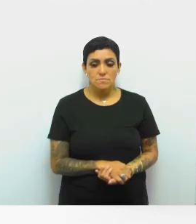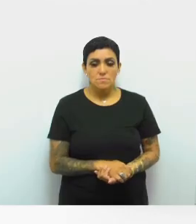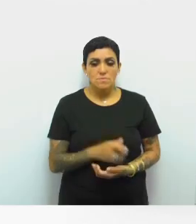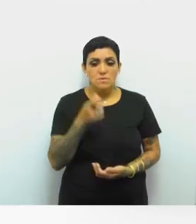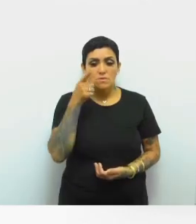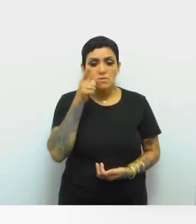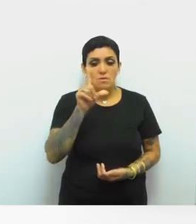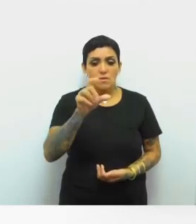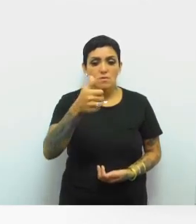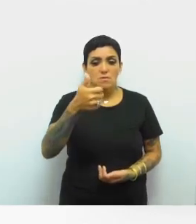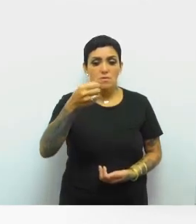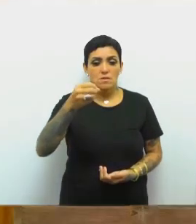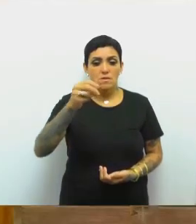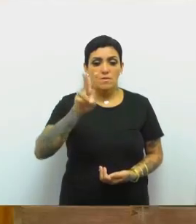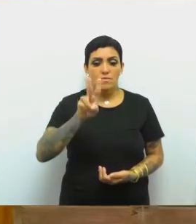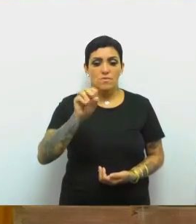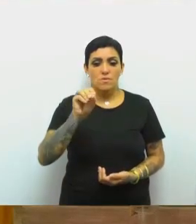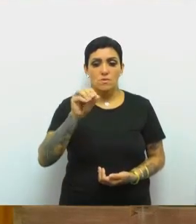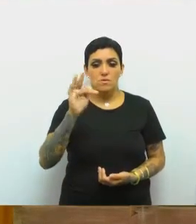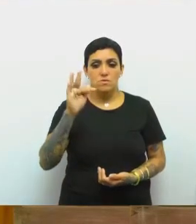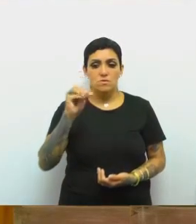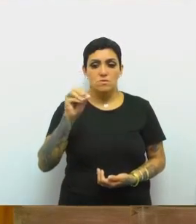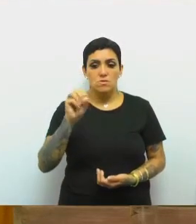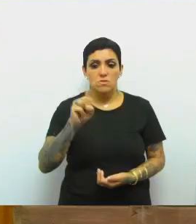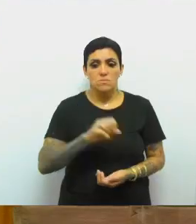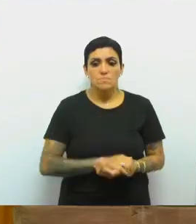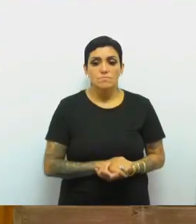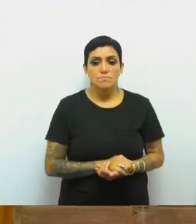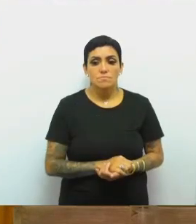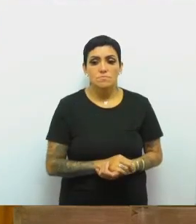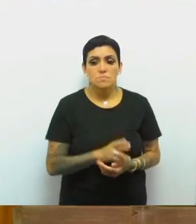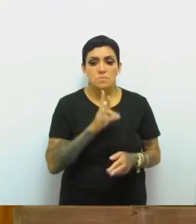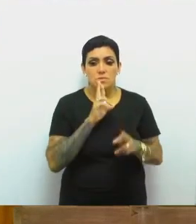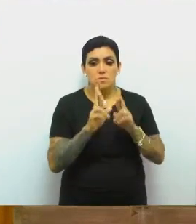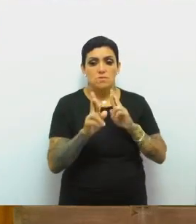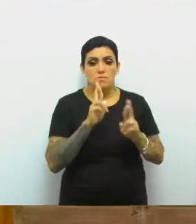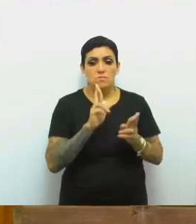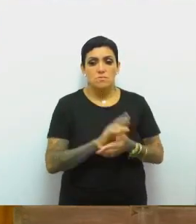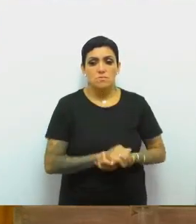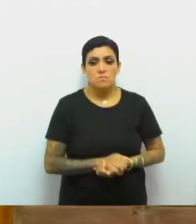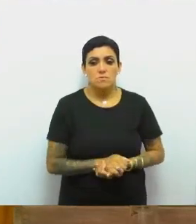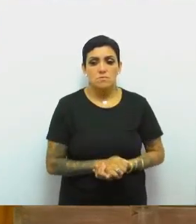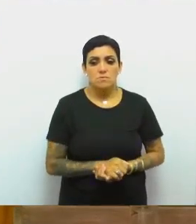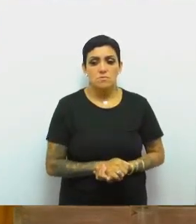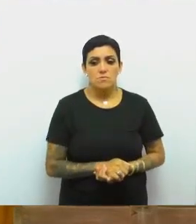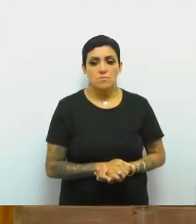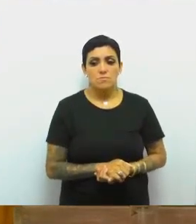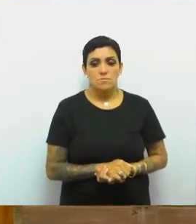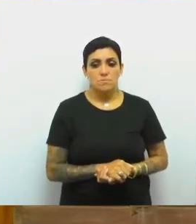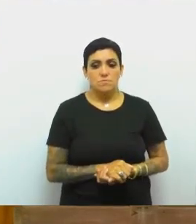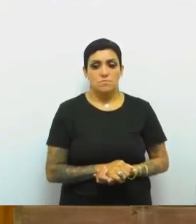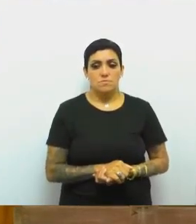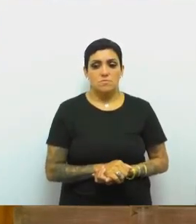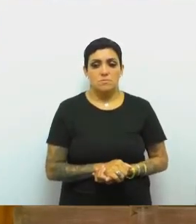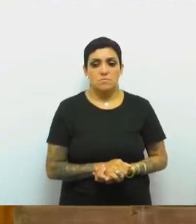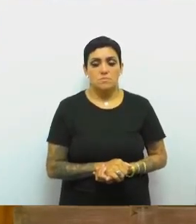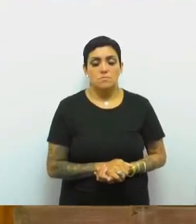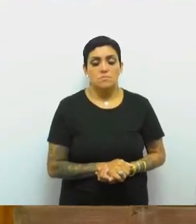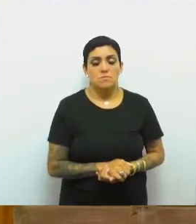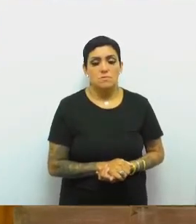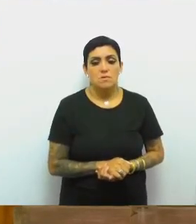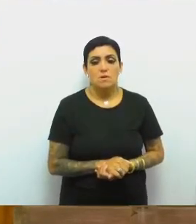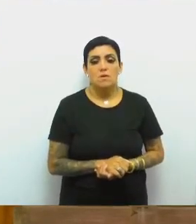Aprovado por 10 votos. Em discussão única, o requerimento verbal do vereador Dudu do Turismo, que solicitou regime de urgência especial para o projeto de lei de